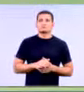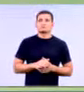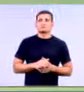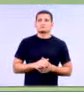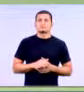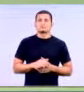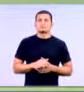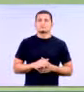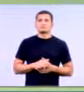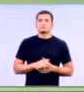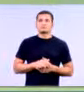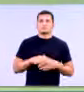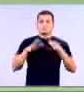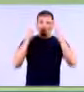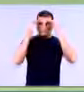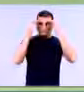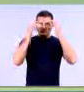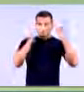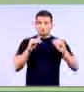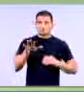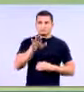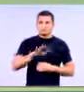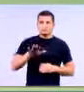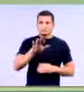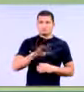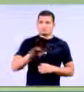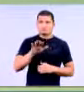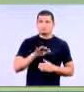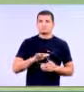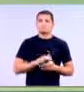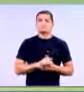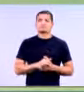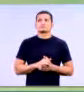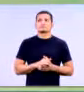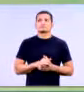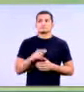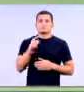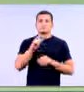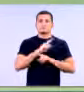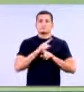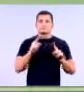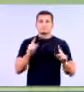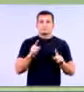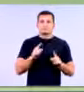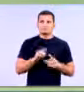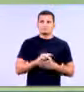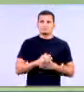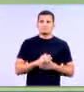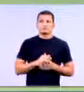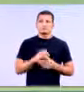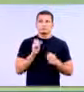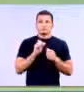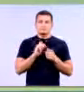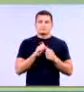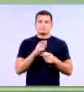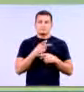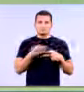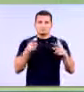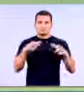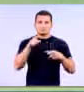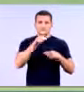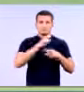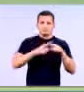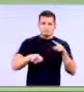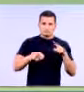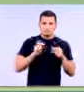importante. Respeitar as áreas de acesso restrito. Você não deve executar ações onde você não tem